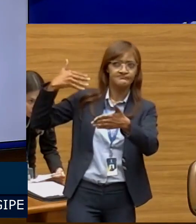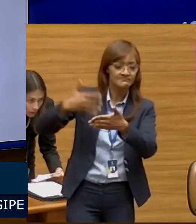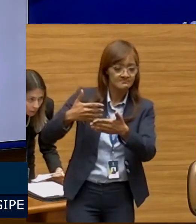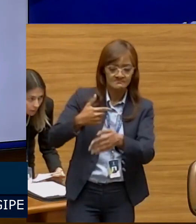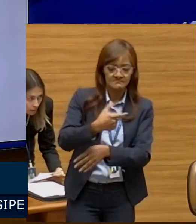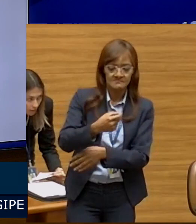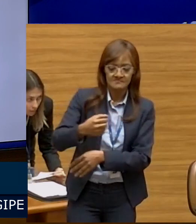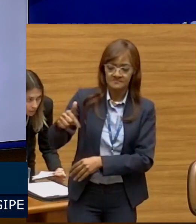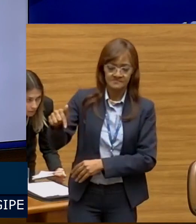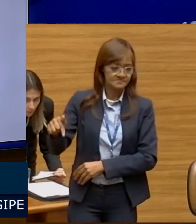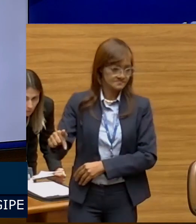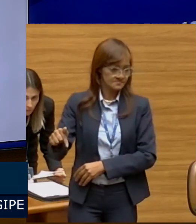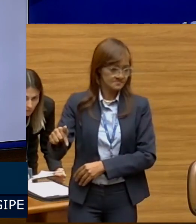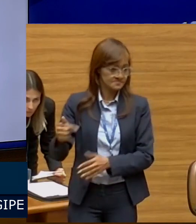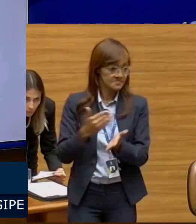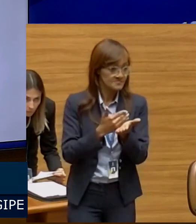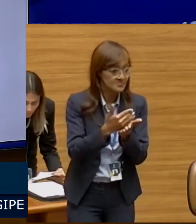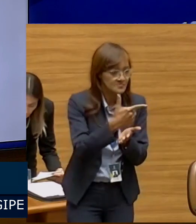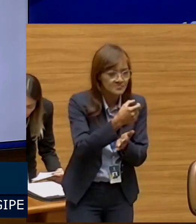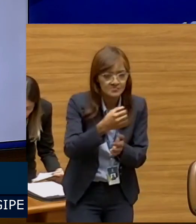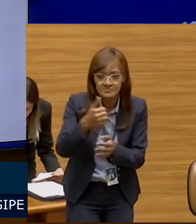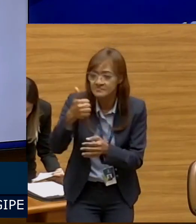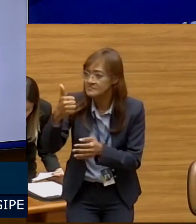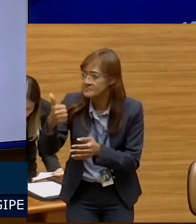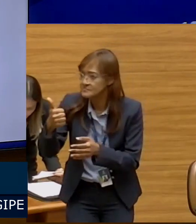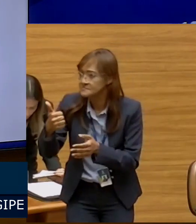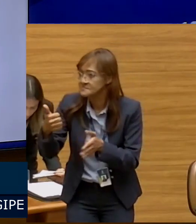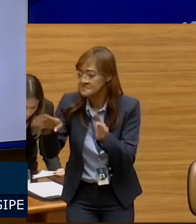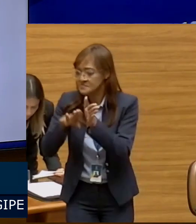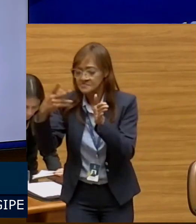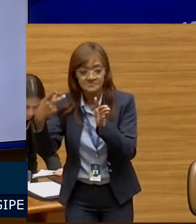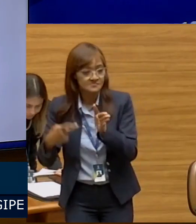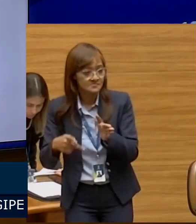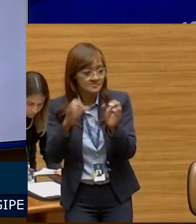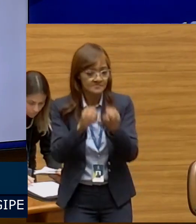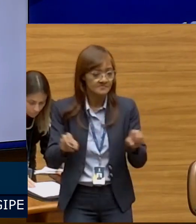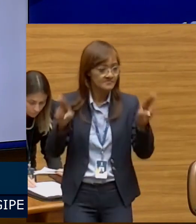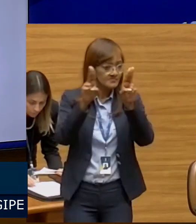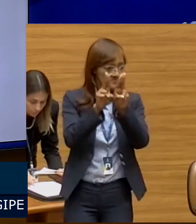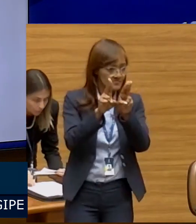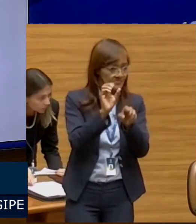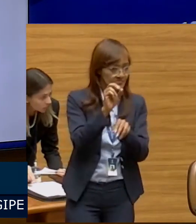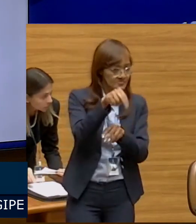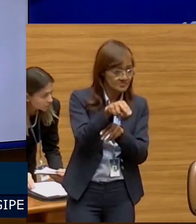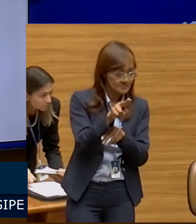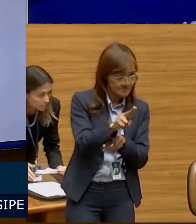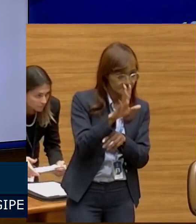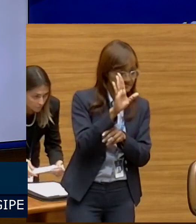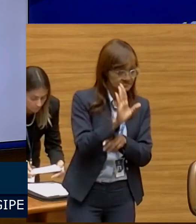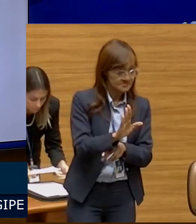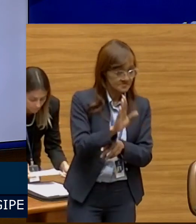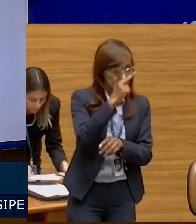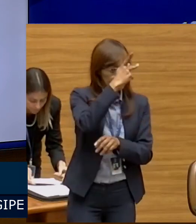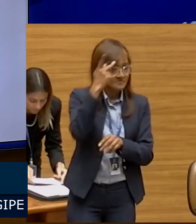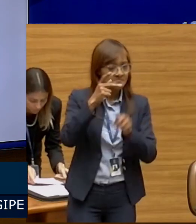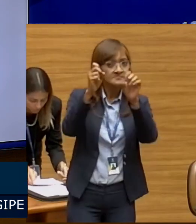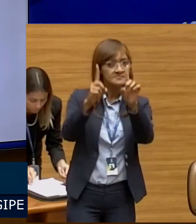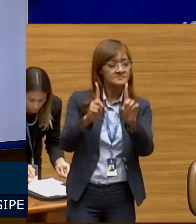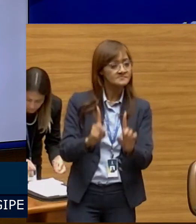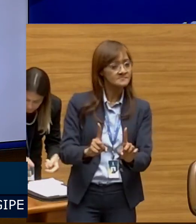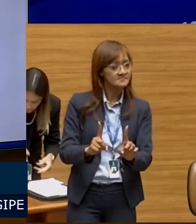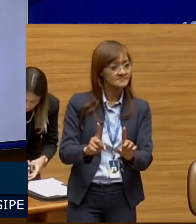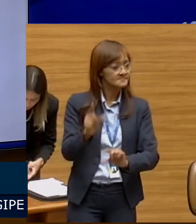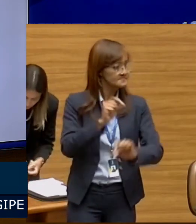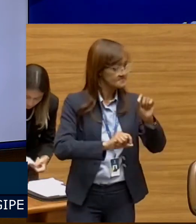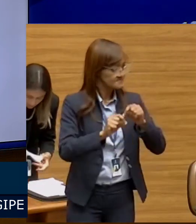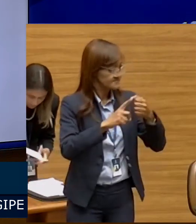2001 começa-se o debate, mas em 2007 a gente chega na ONU e ratifica a necessidade de a gente pensar nas pessoas com deficiência. Trouxe aqui